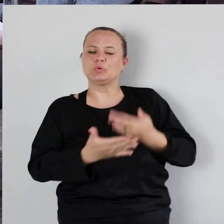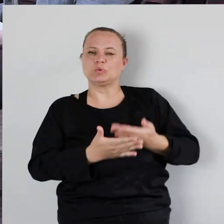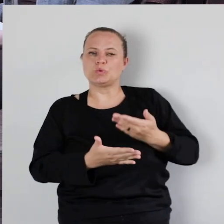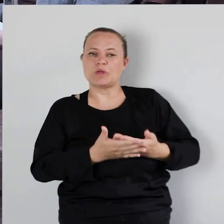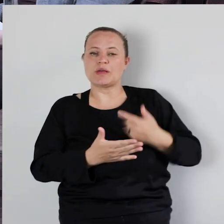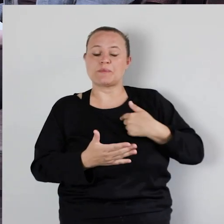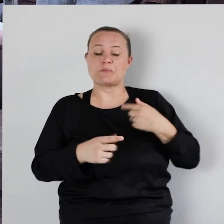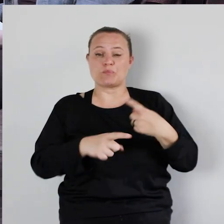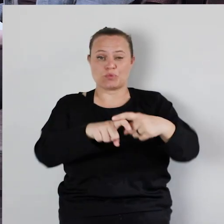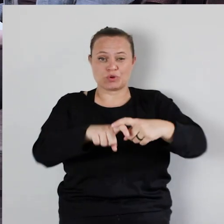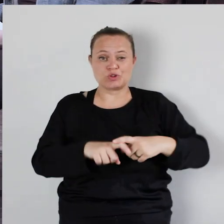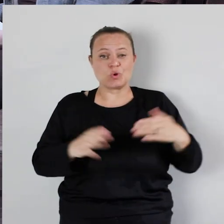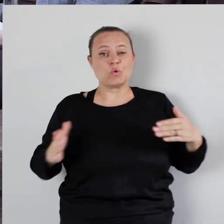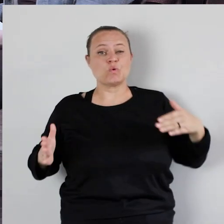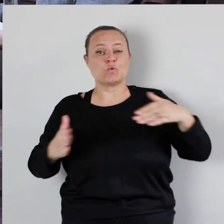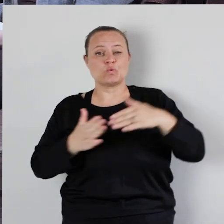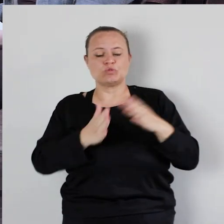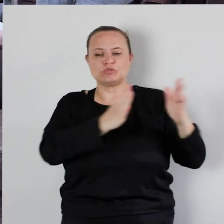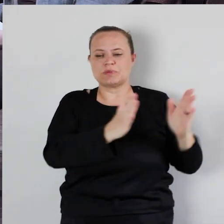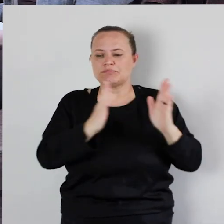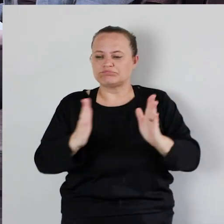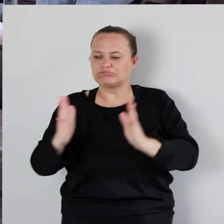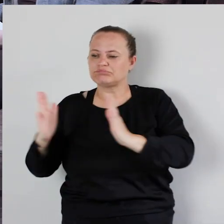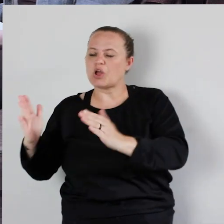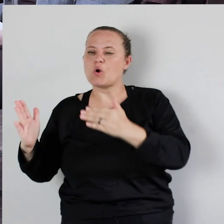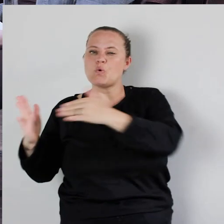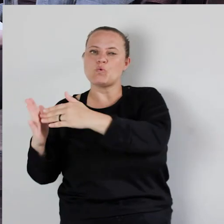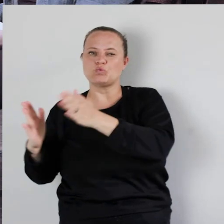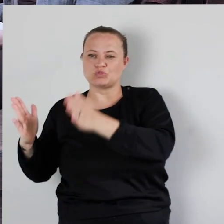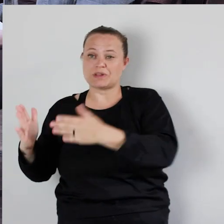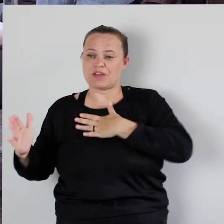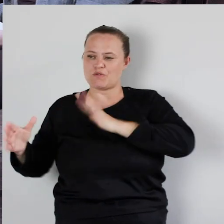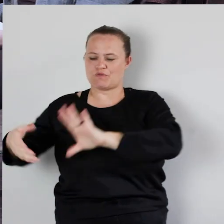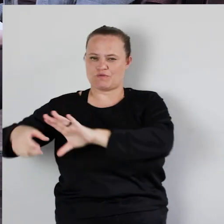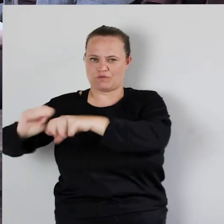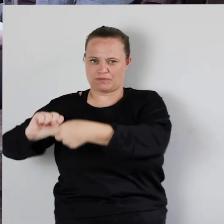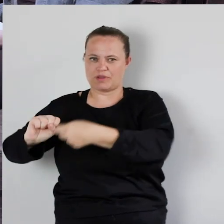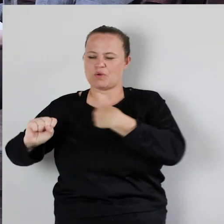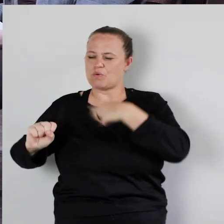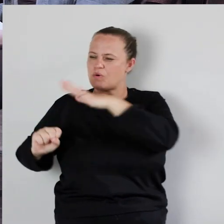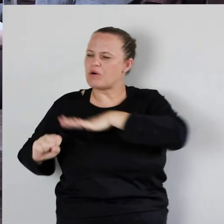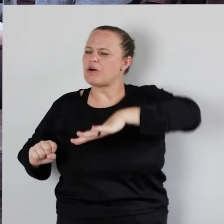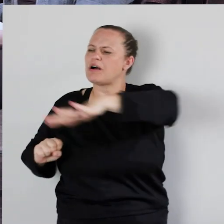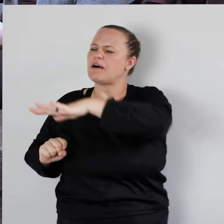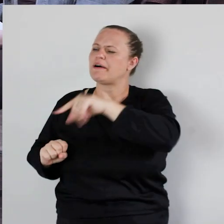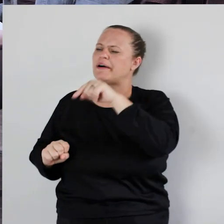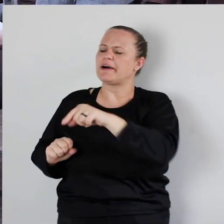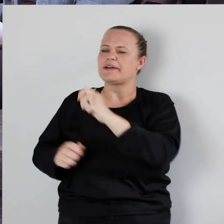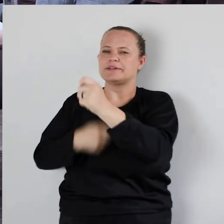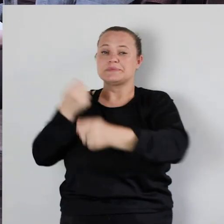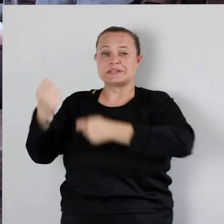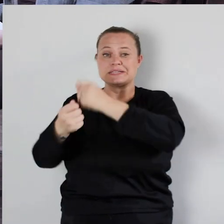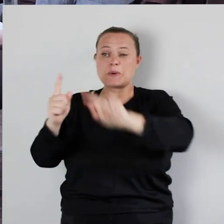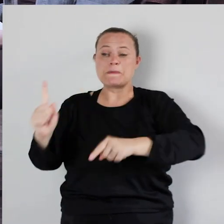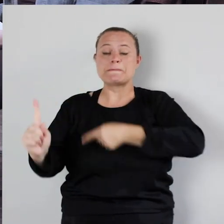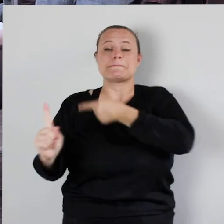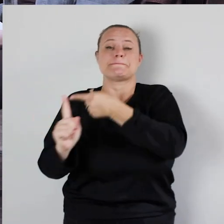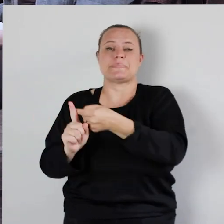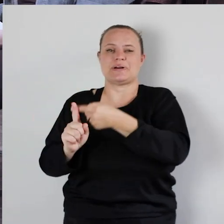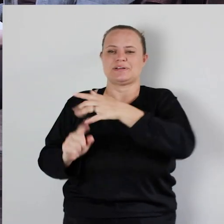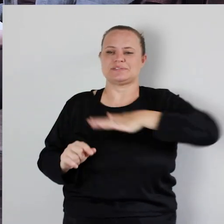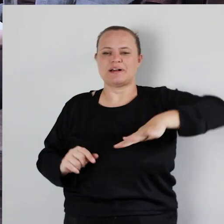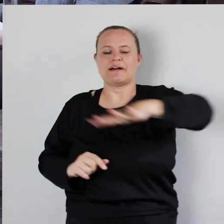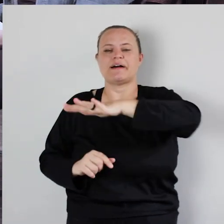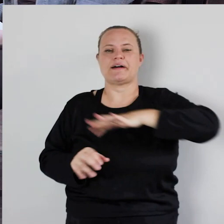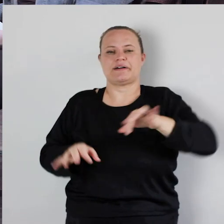acabo, essa última parte da minha formação, né, foi uma tentativa de juntar o olhar da área